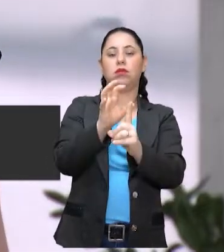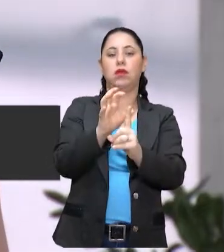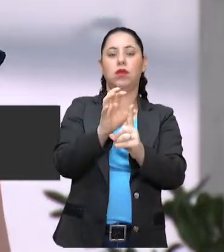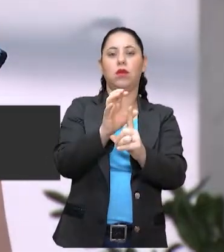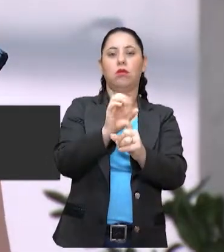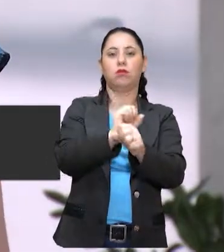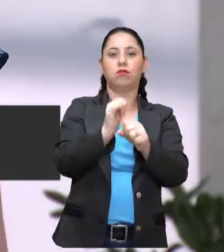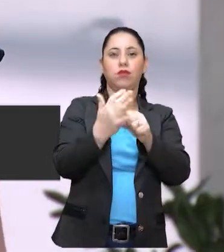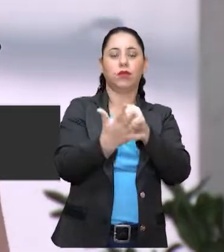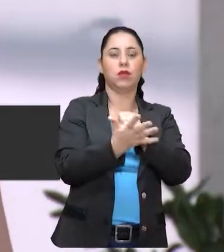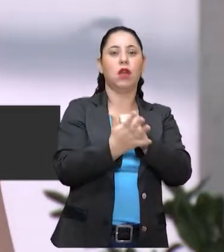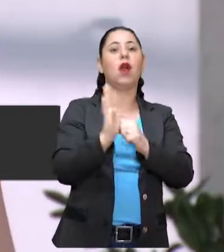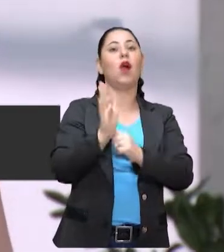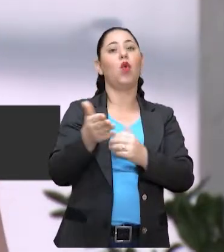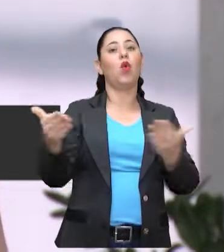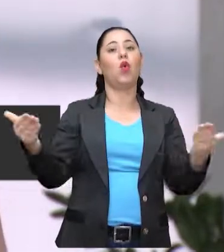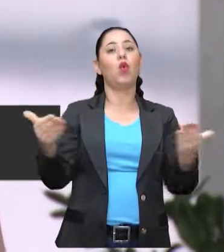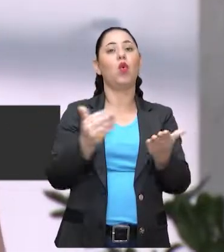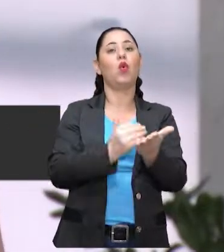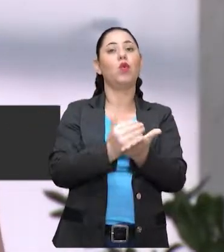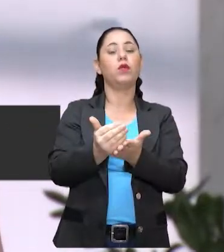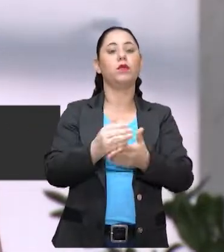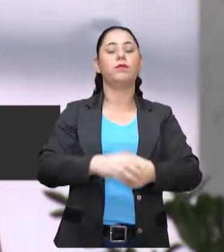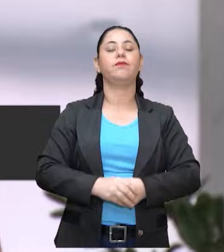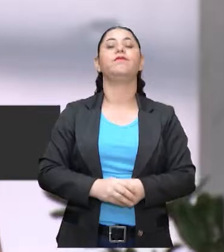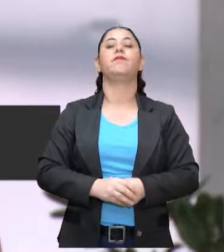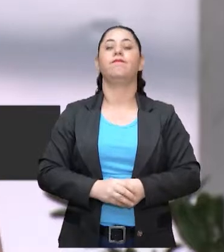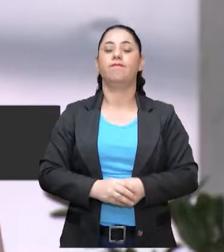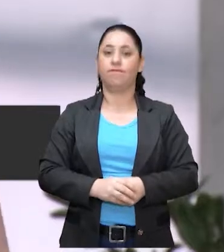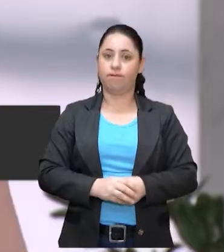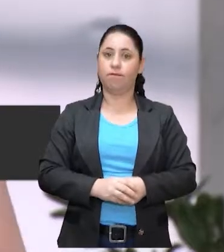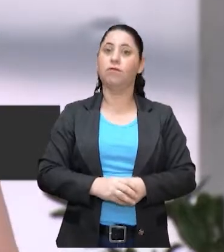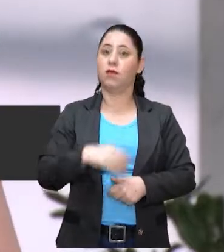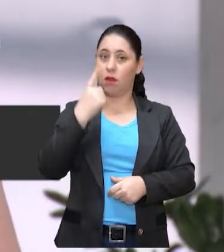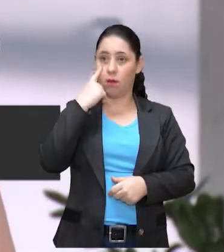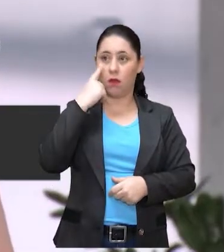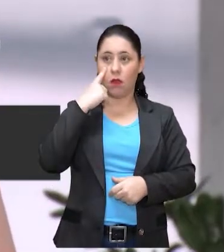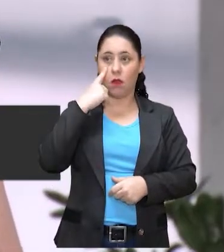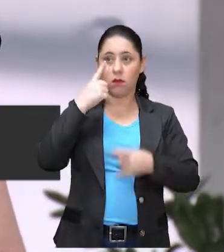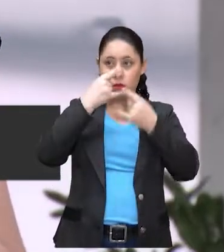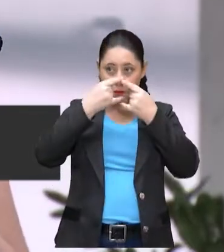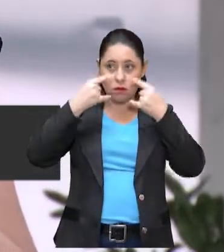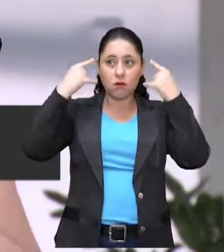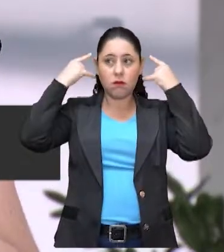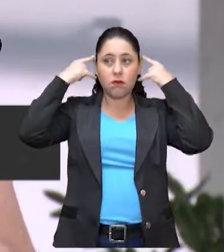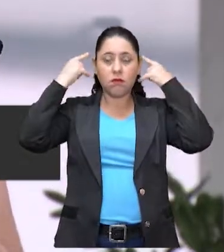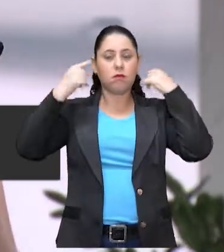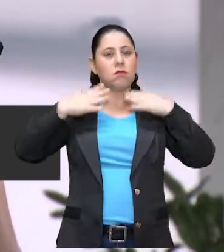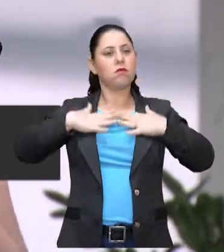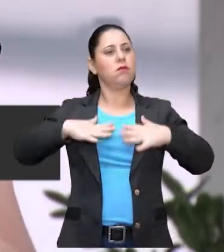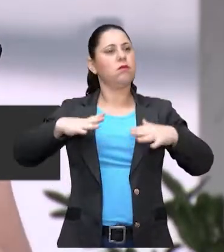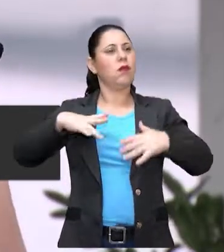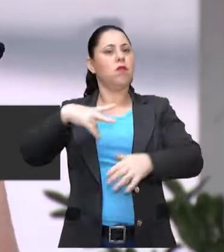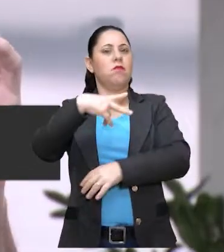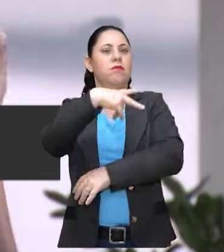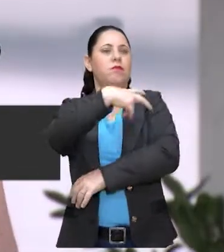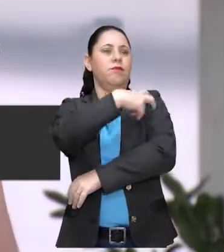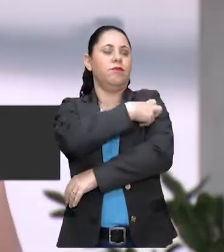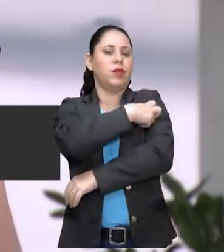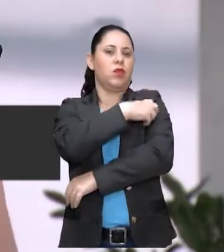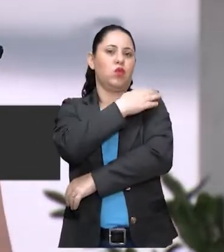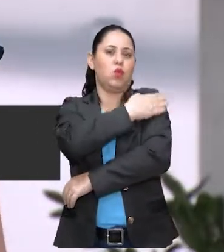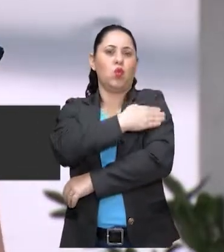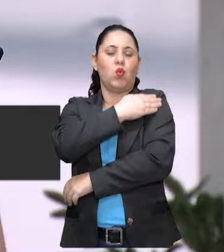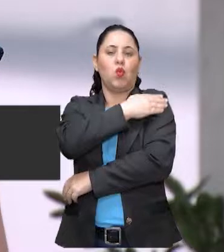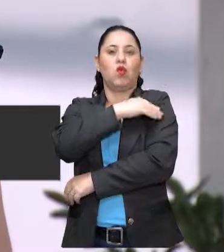pandemia de Covid, e já veio uma outra, né? Até estamos todos sem máscara aqui, porque está todo mundo tranquilo, vacinado,